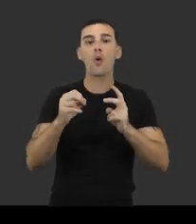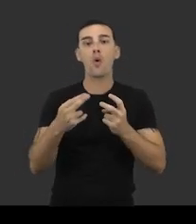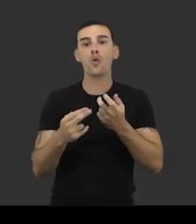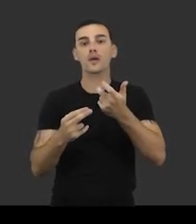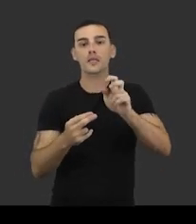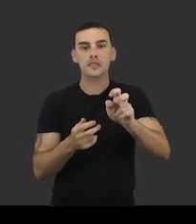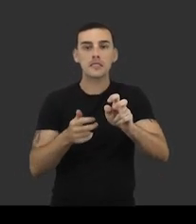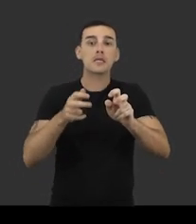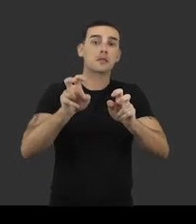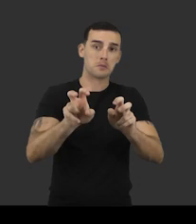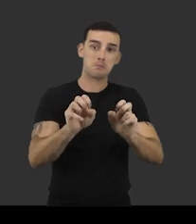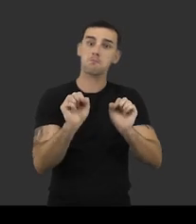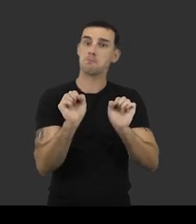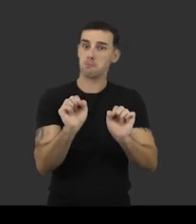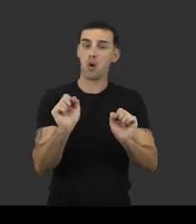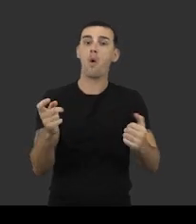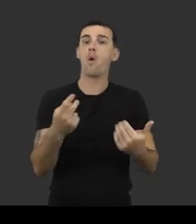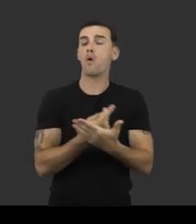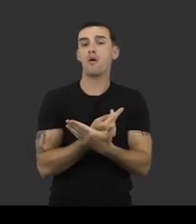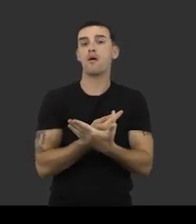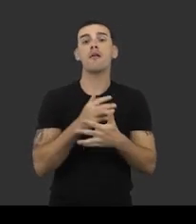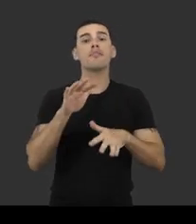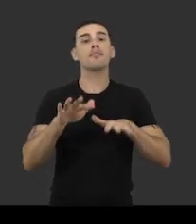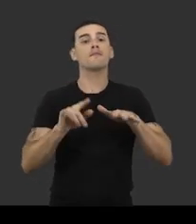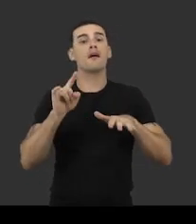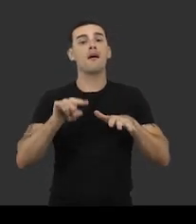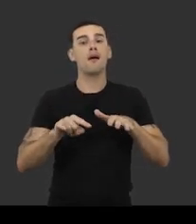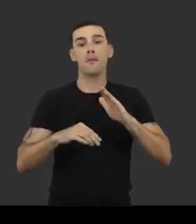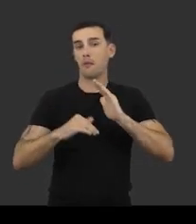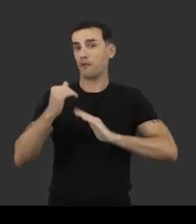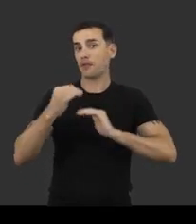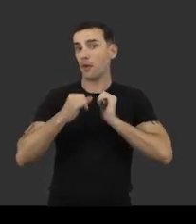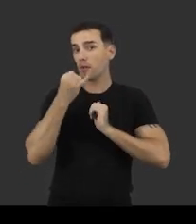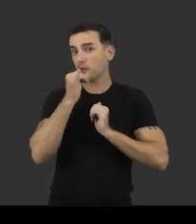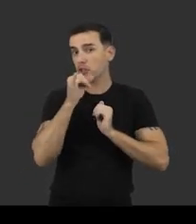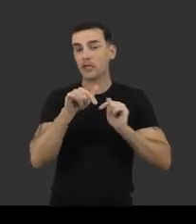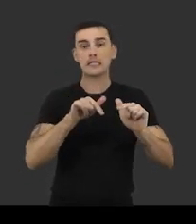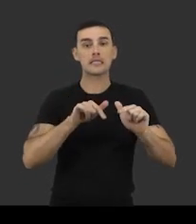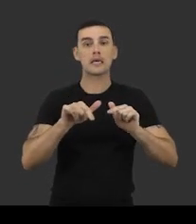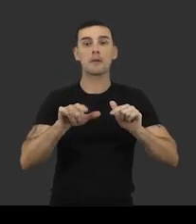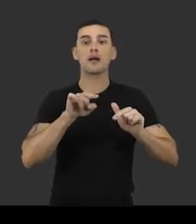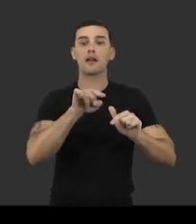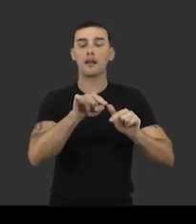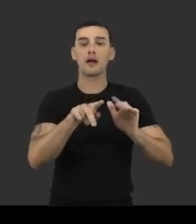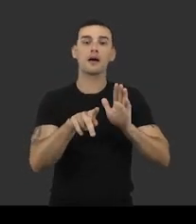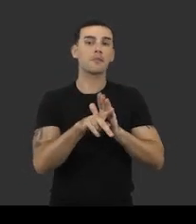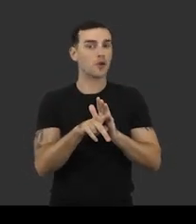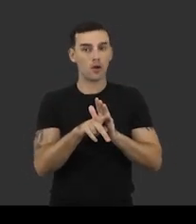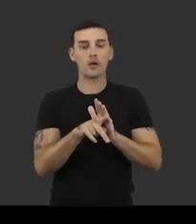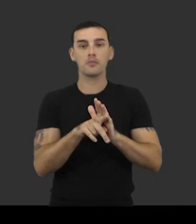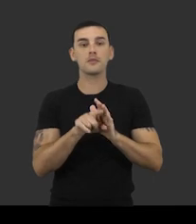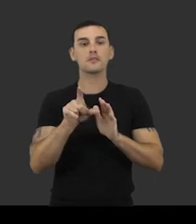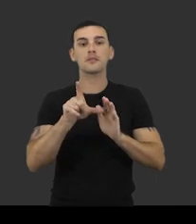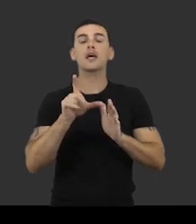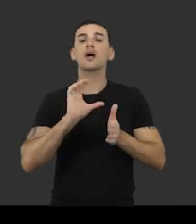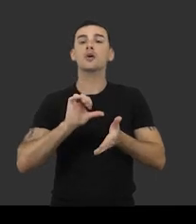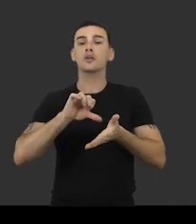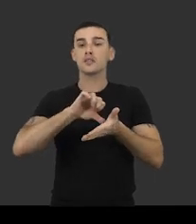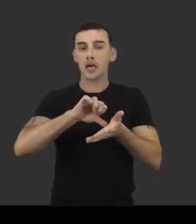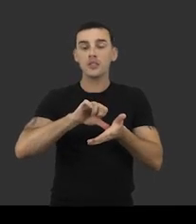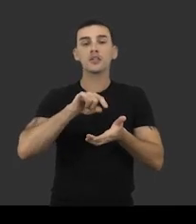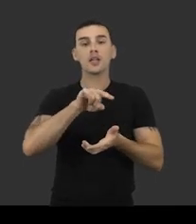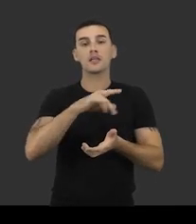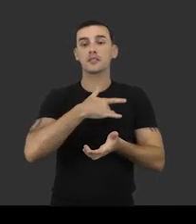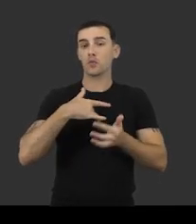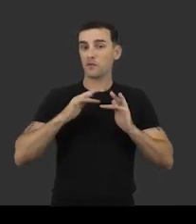15 dias. Às vezes a gente está falando de um dentista que trabalha na atenção básica, numa unidade de estratégia de saúde da